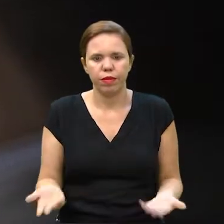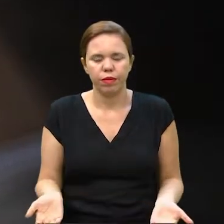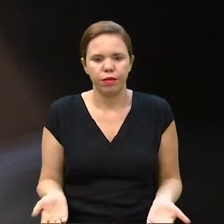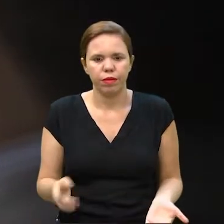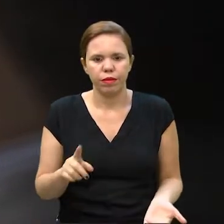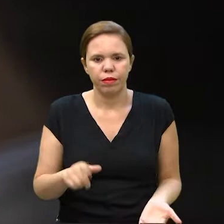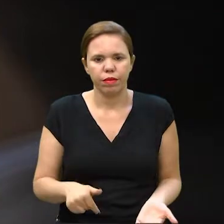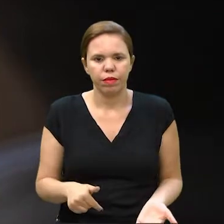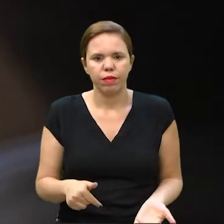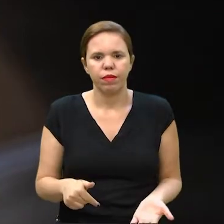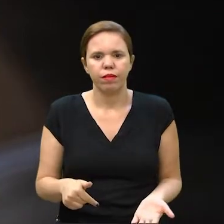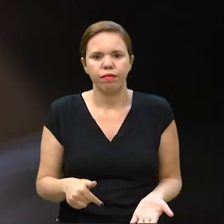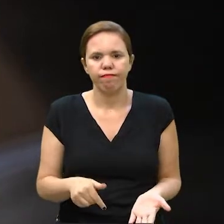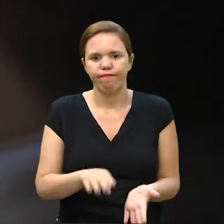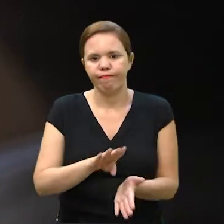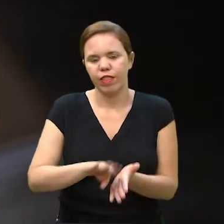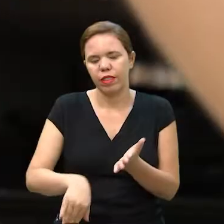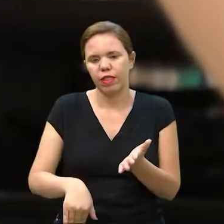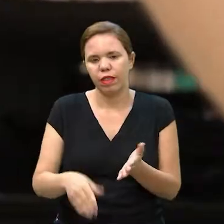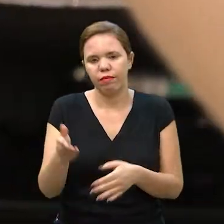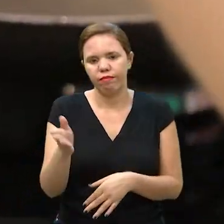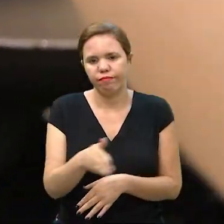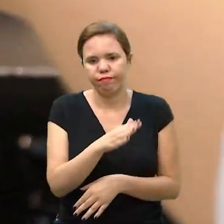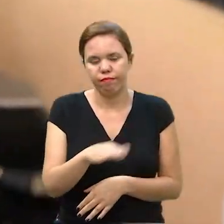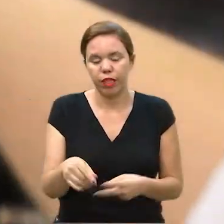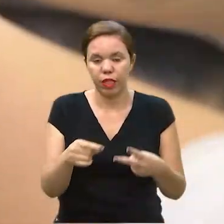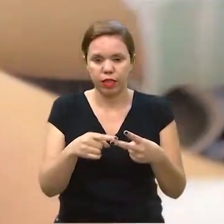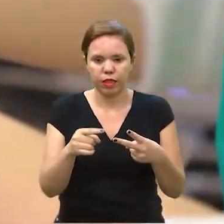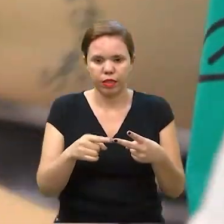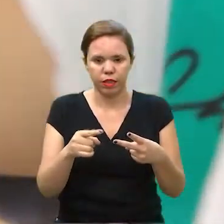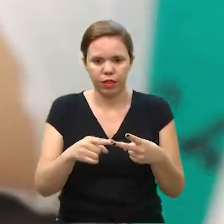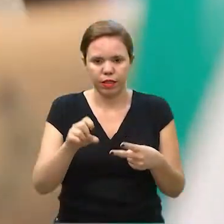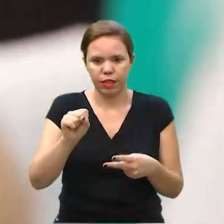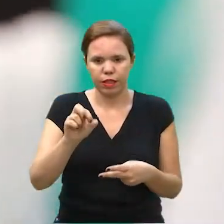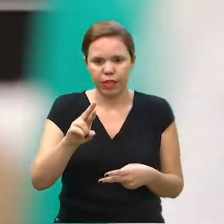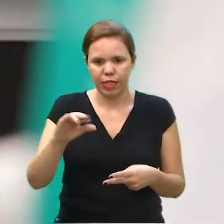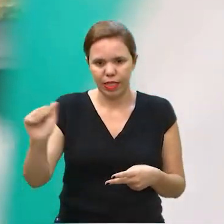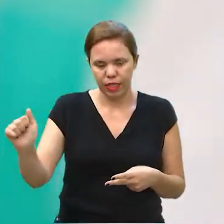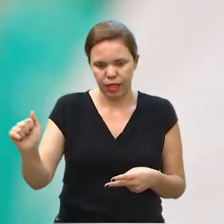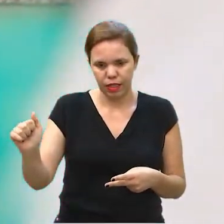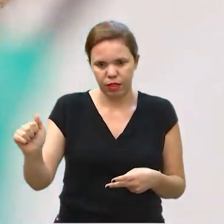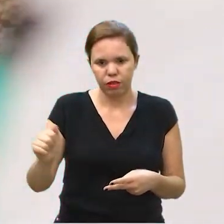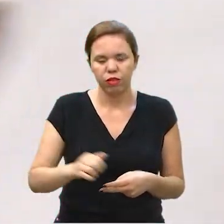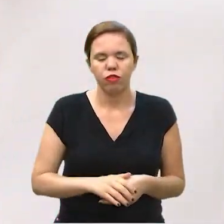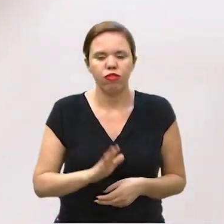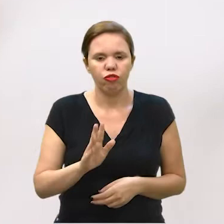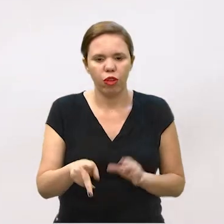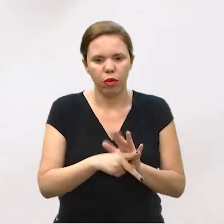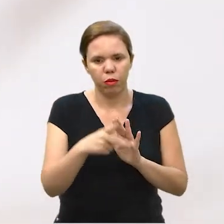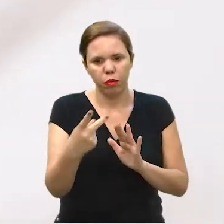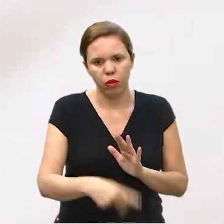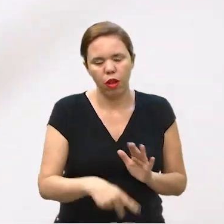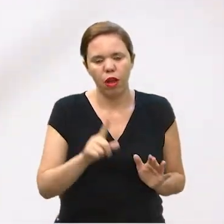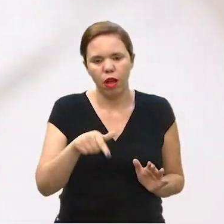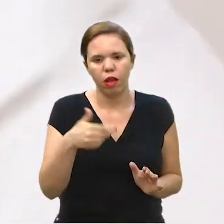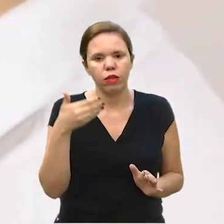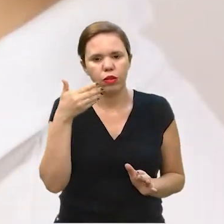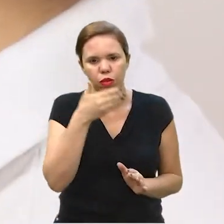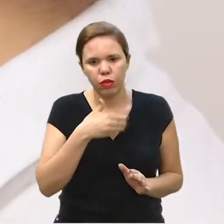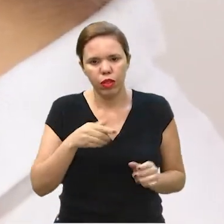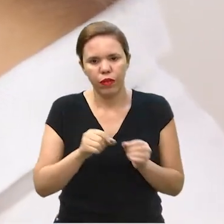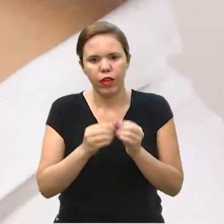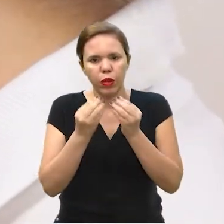Com isso, ela foi desclassificada. A segunda, a Sara, se desafiou, já que a especialidade dela é doce, fez